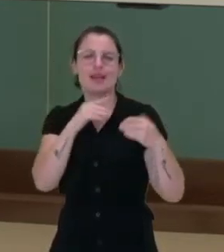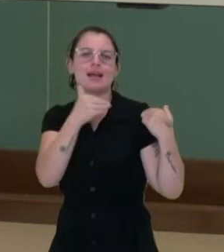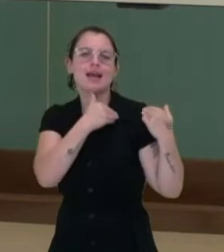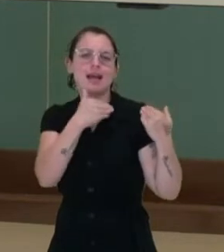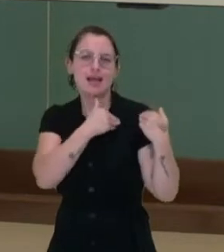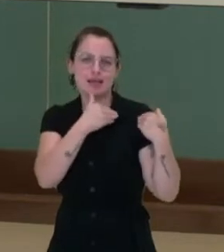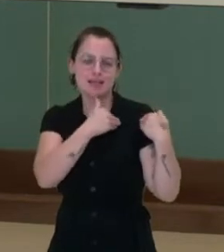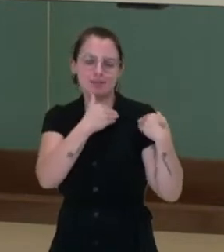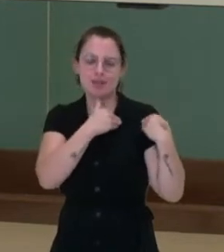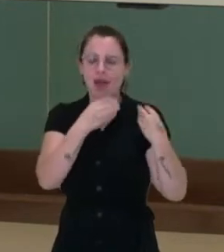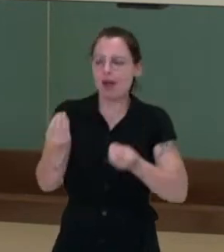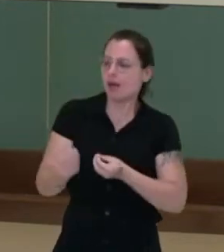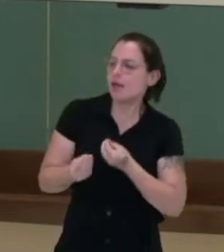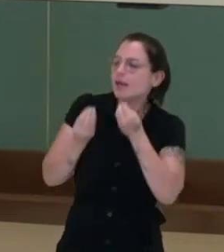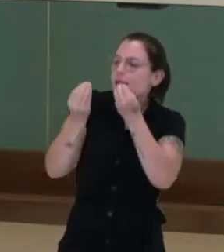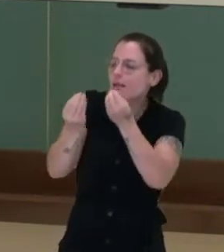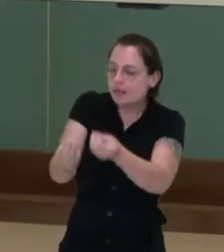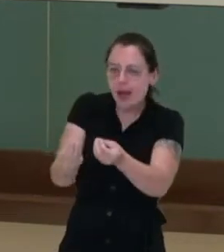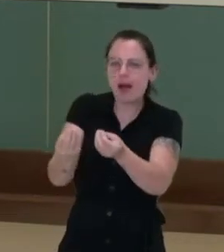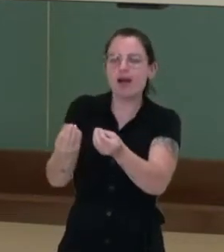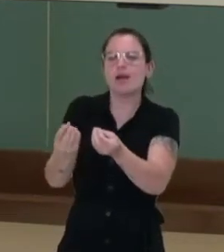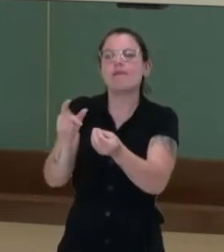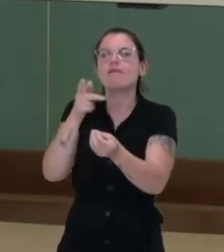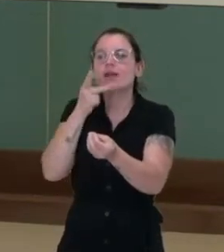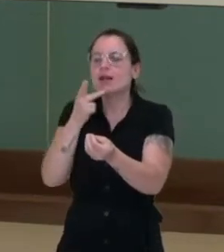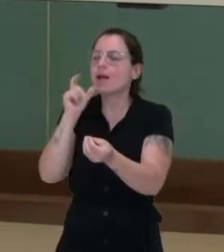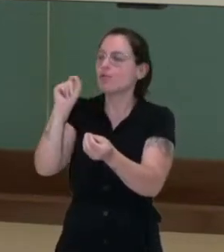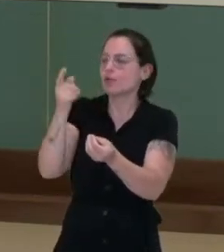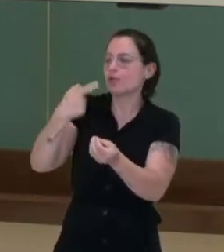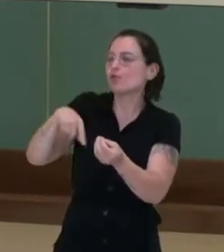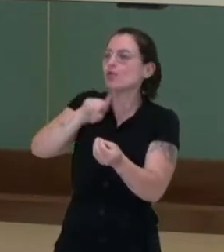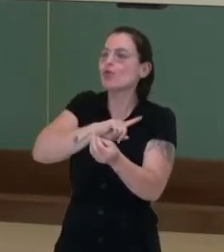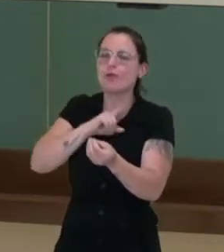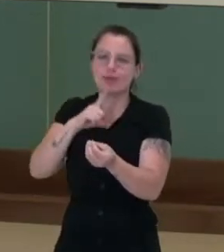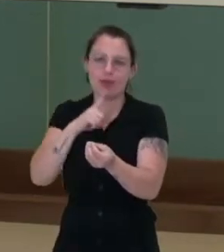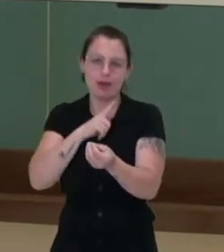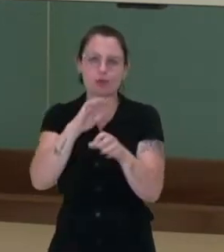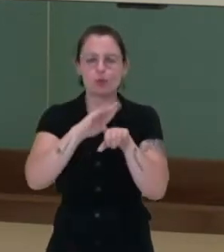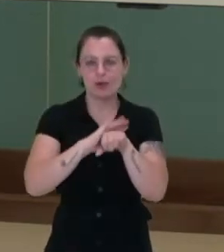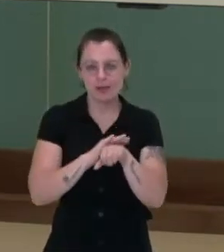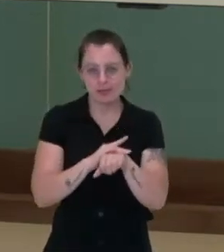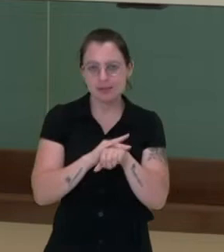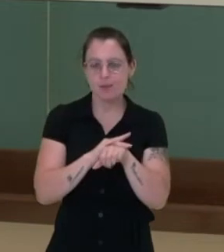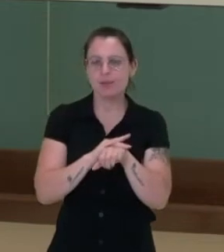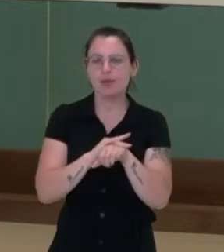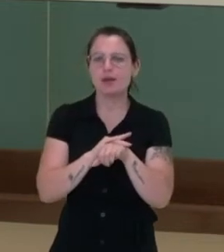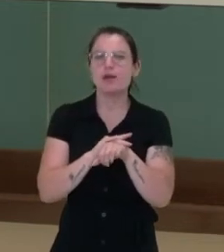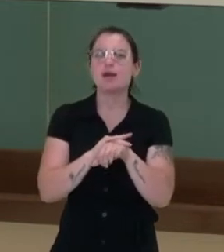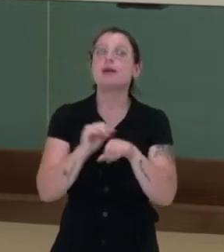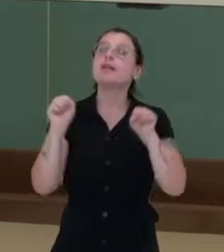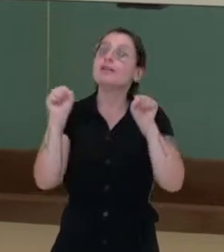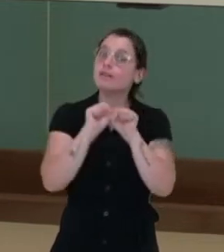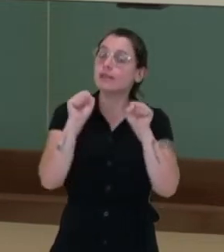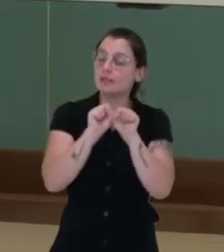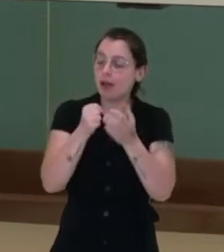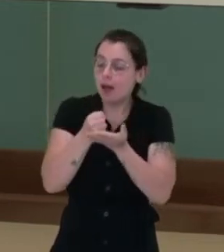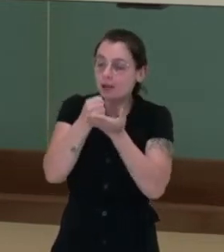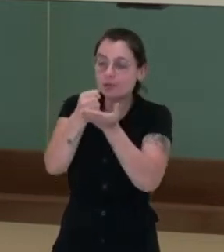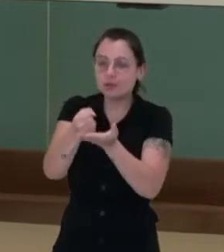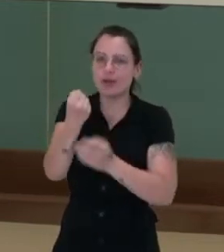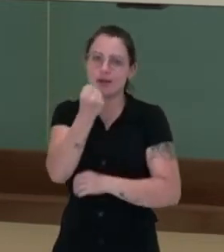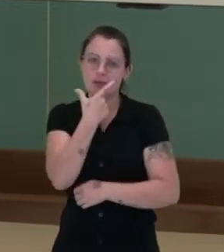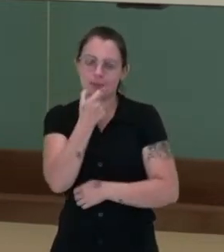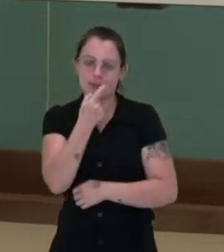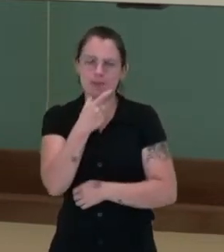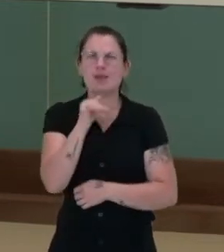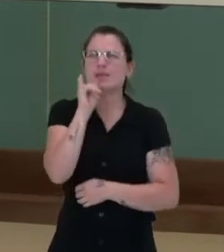nos diagnosticar, vai dizer o que nós temos e indicar o tratamento. Então, se a gente está com